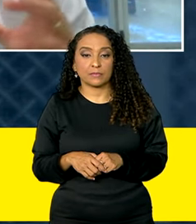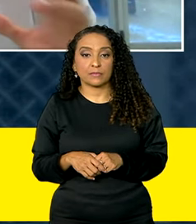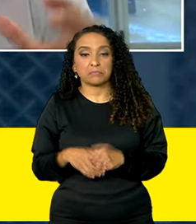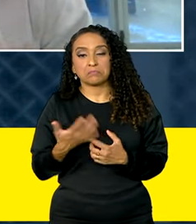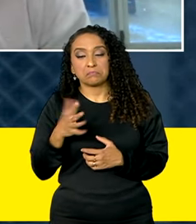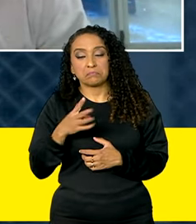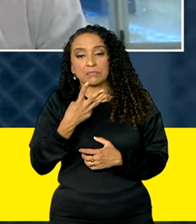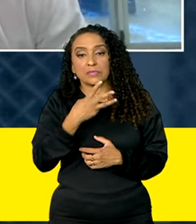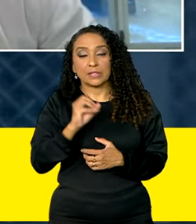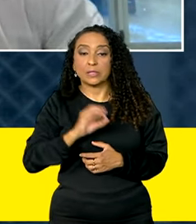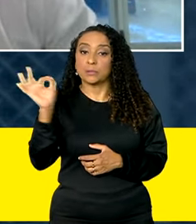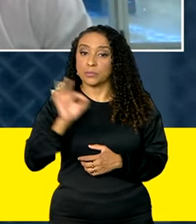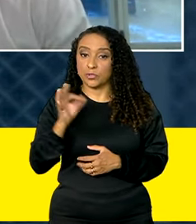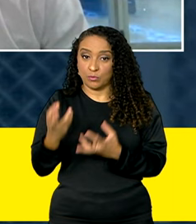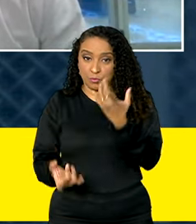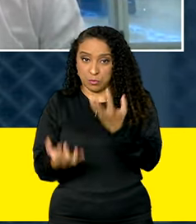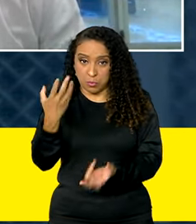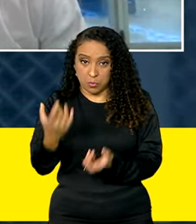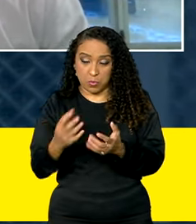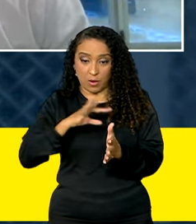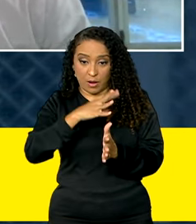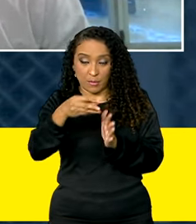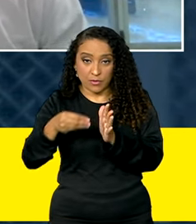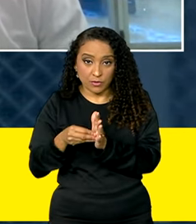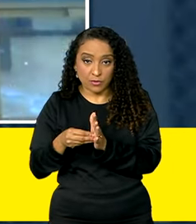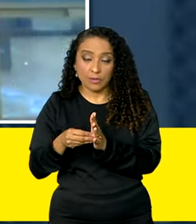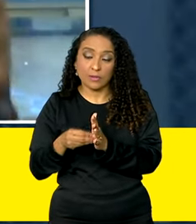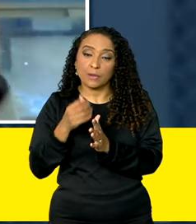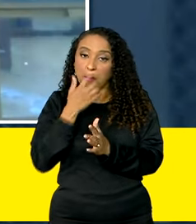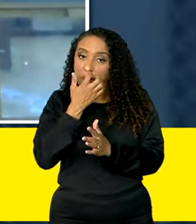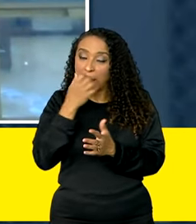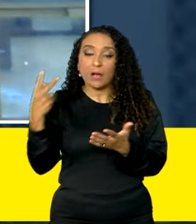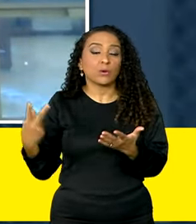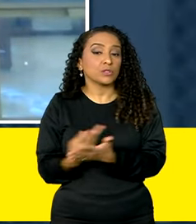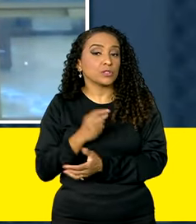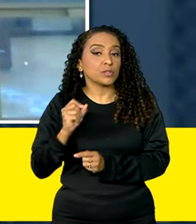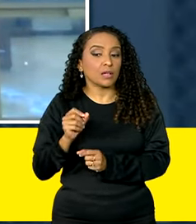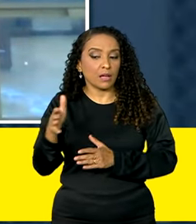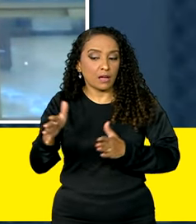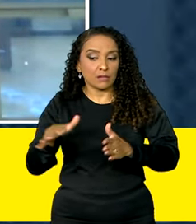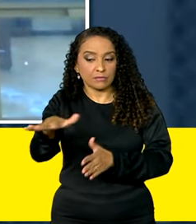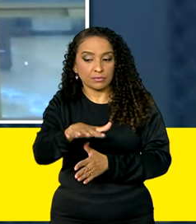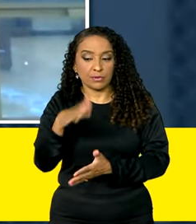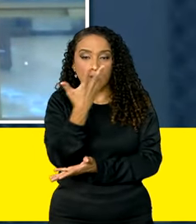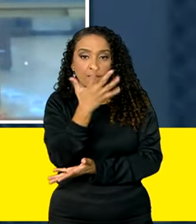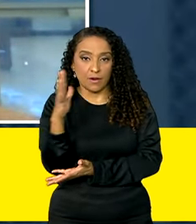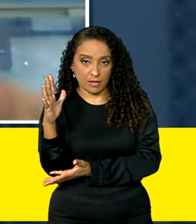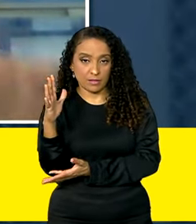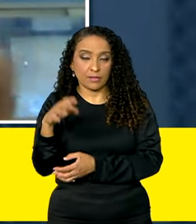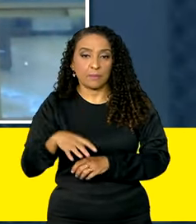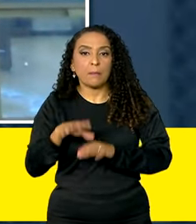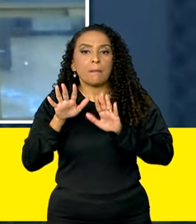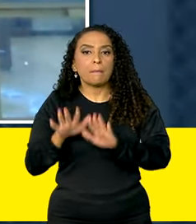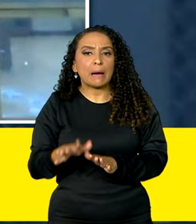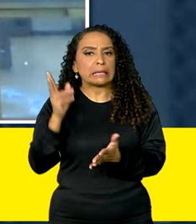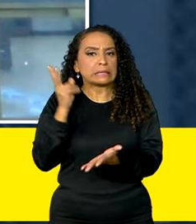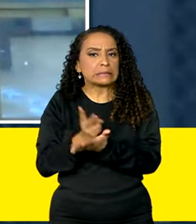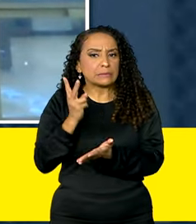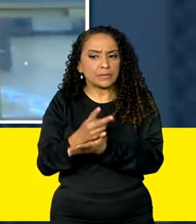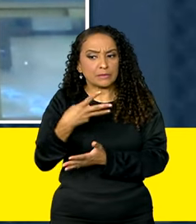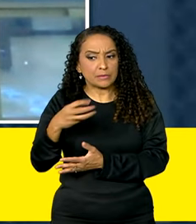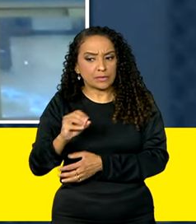cerca de 30% dos incêndios na Amazônia aconteceram em área de floresta. Mas mesmo